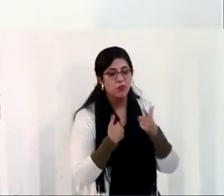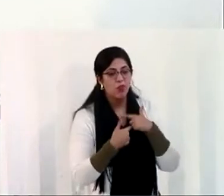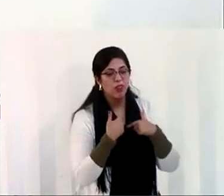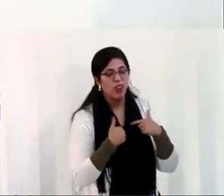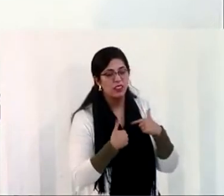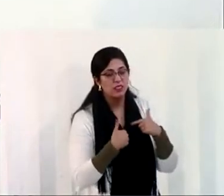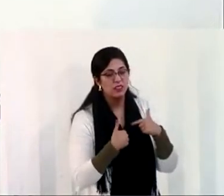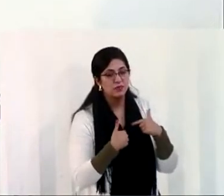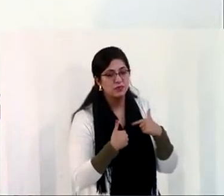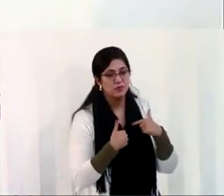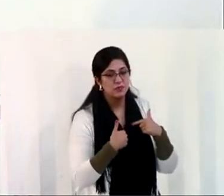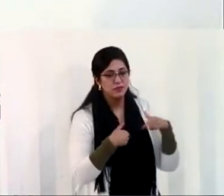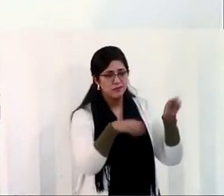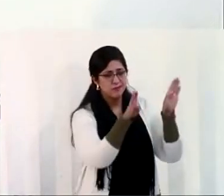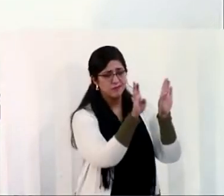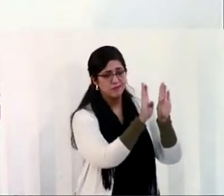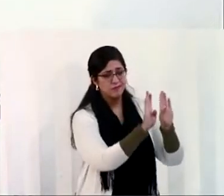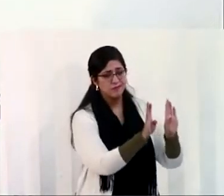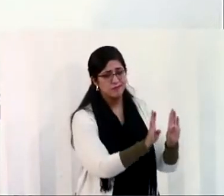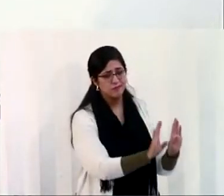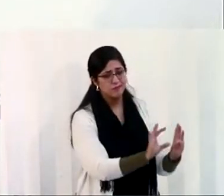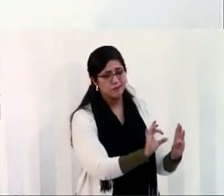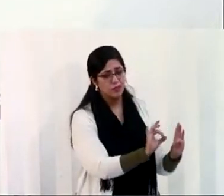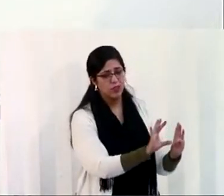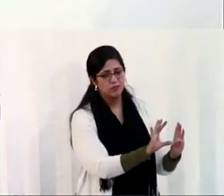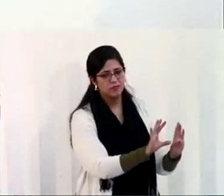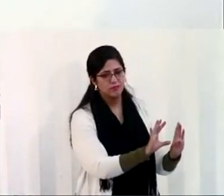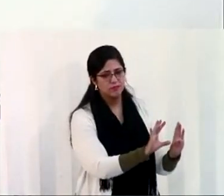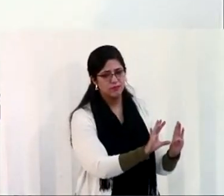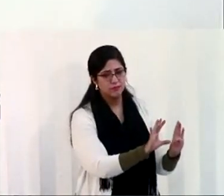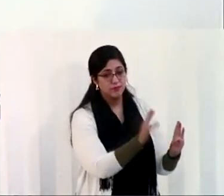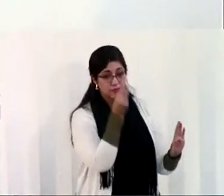Da vontade de Baal, do que Baal queria.